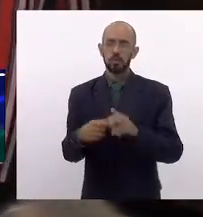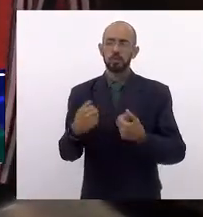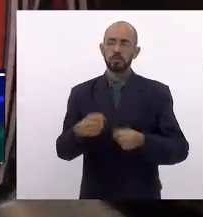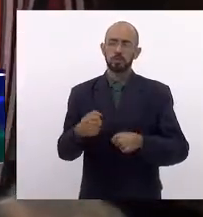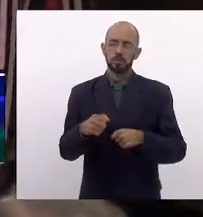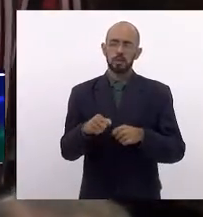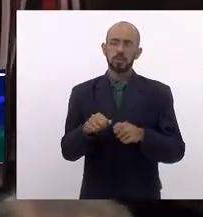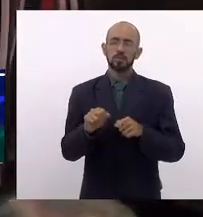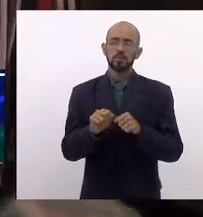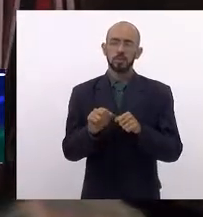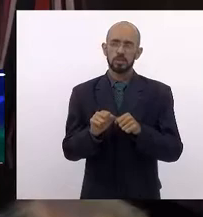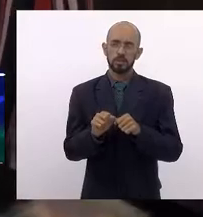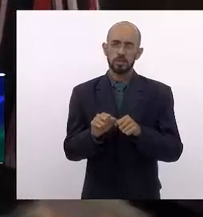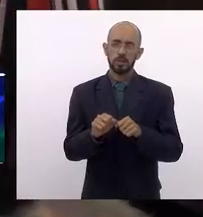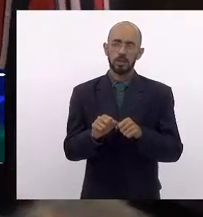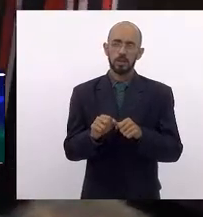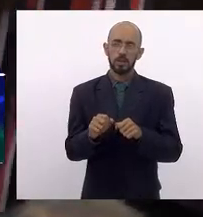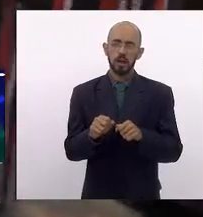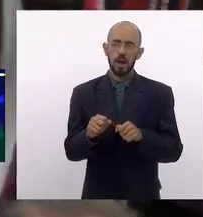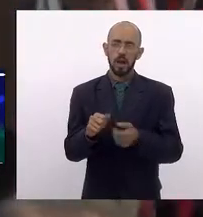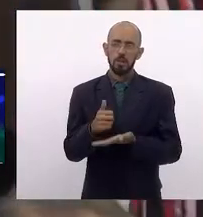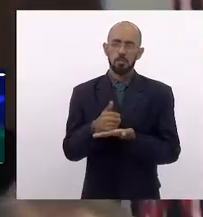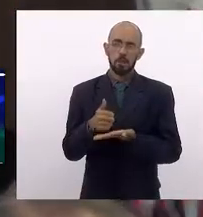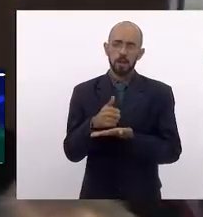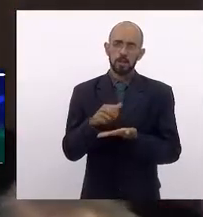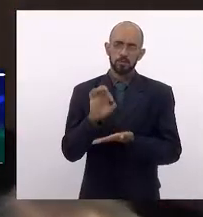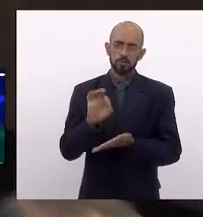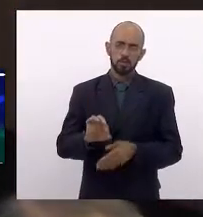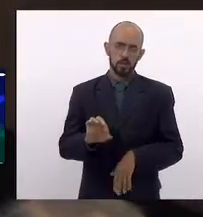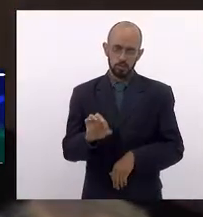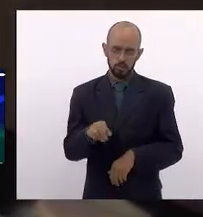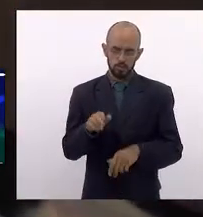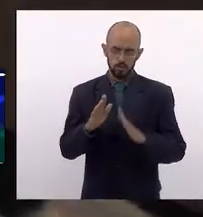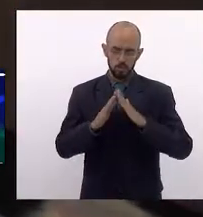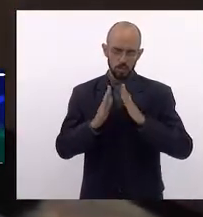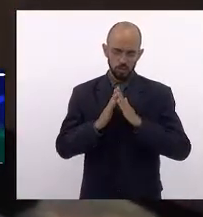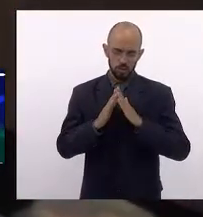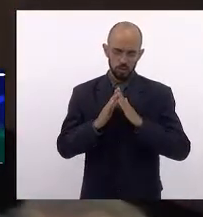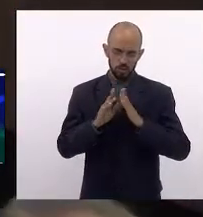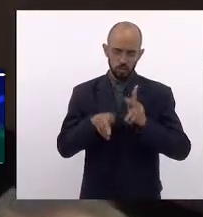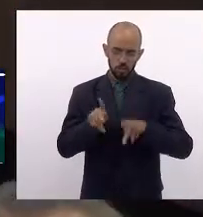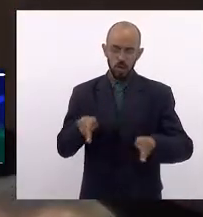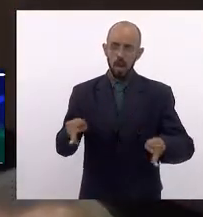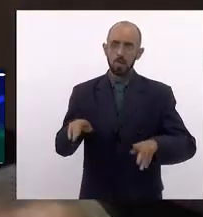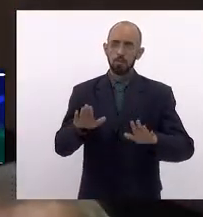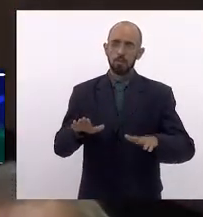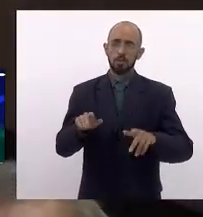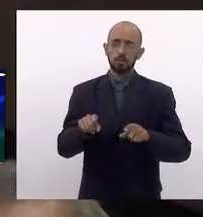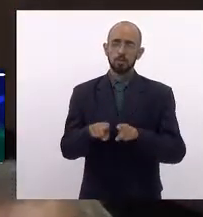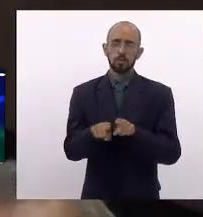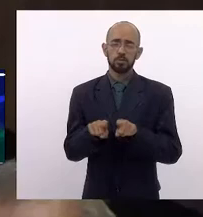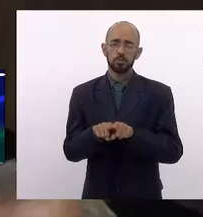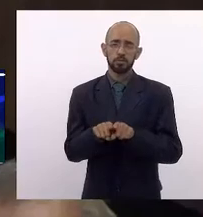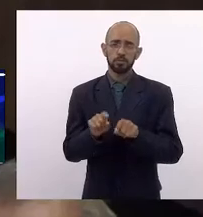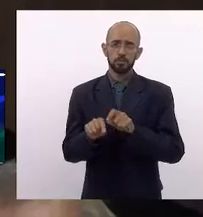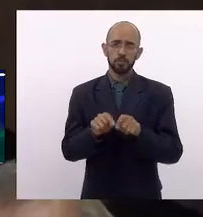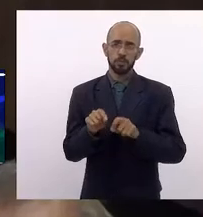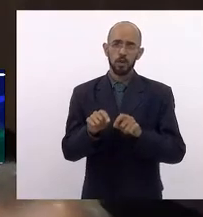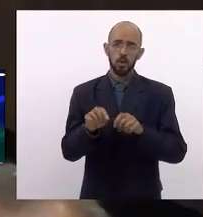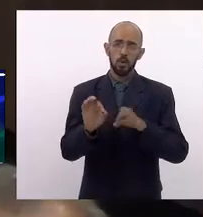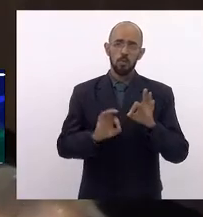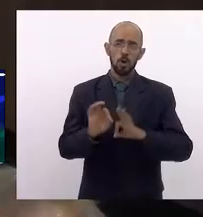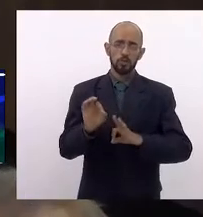cumprida se esse essa porcentagem de habitação Popular mas eu quero ir além Presidente bom o projeto a casa da gente